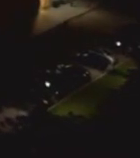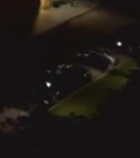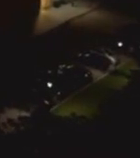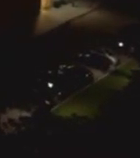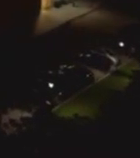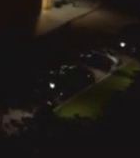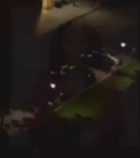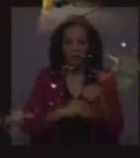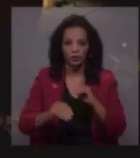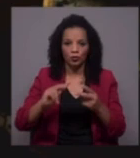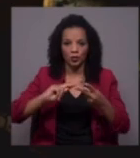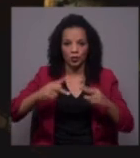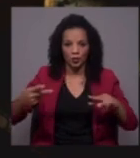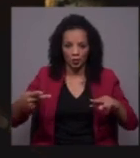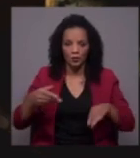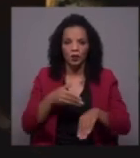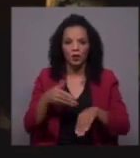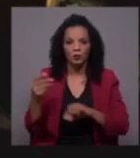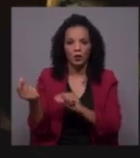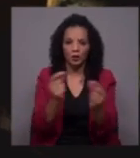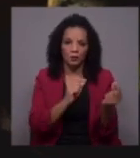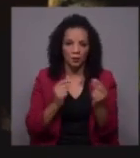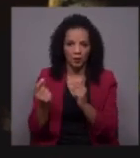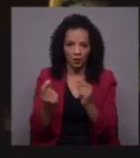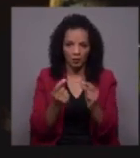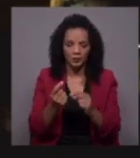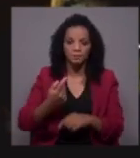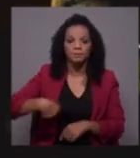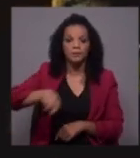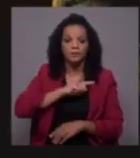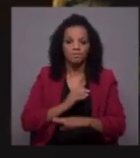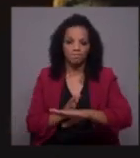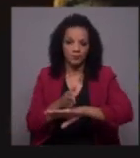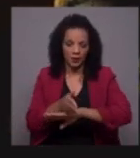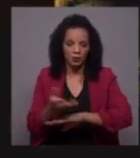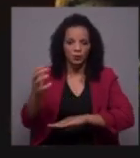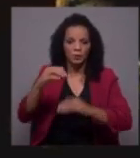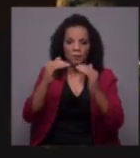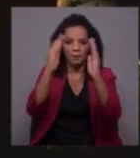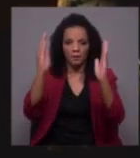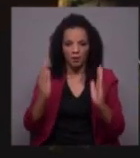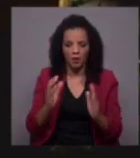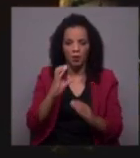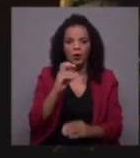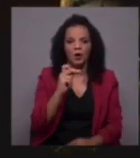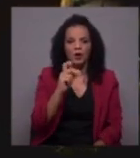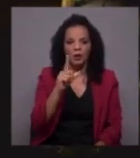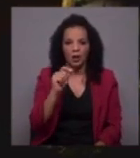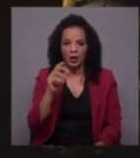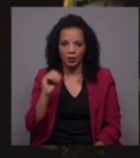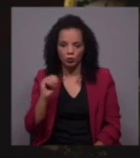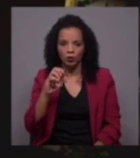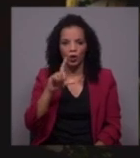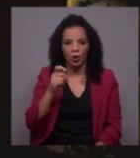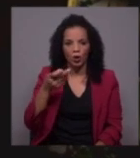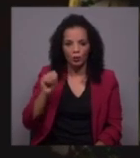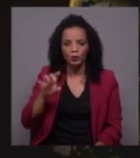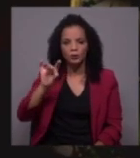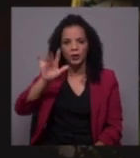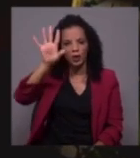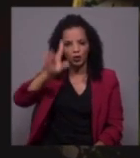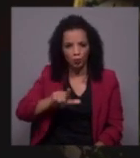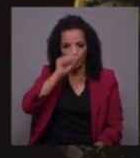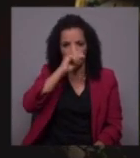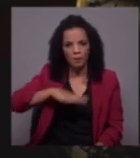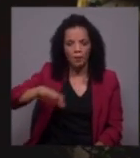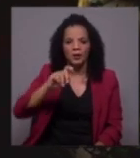Eleições autárquicas, tempo de debate. Estamos em direto do pavilhão Carlos Lopes, no Parque Eduardo VII, em Lisboa, na